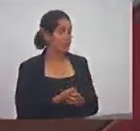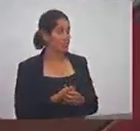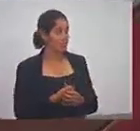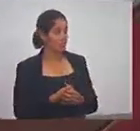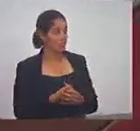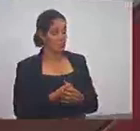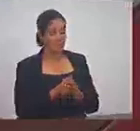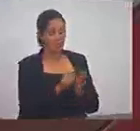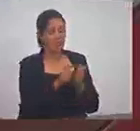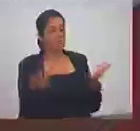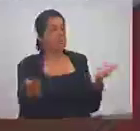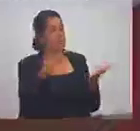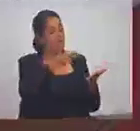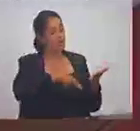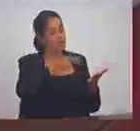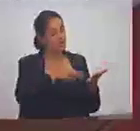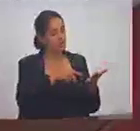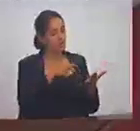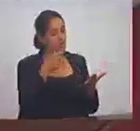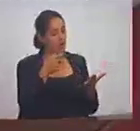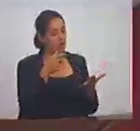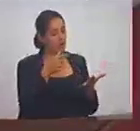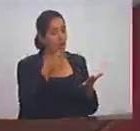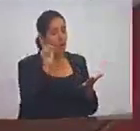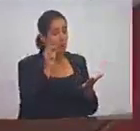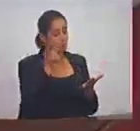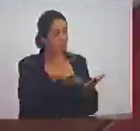uma matéria aqui que saiu no jornal Cidade de ontem.